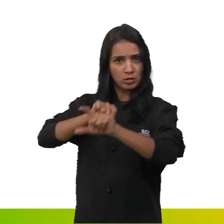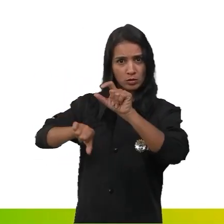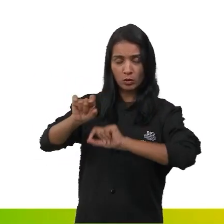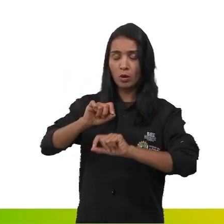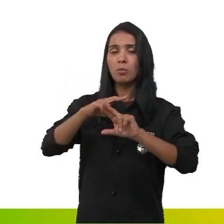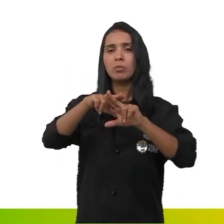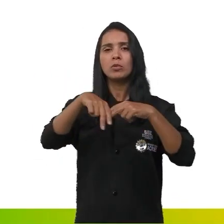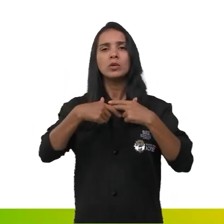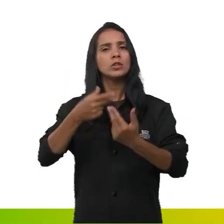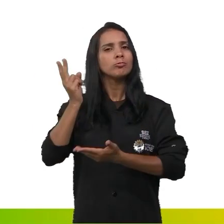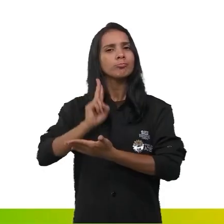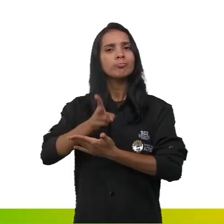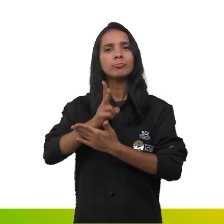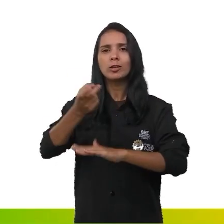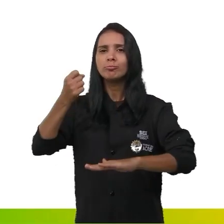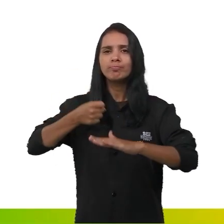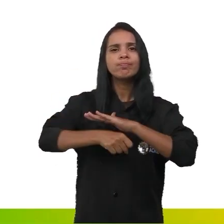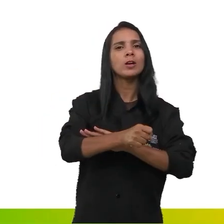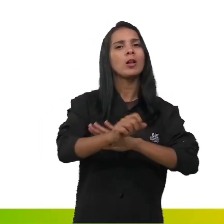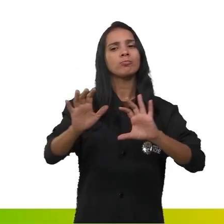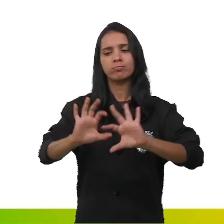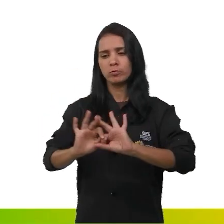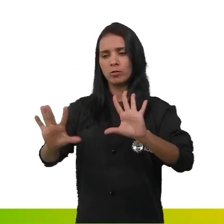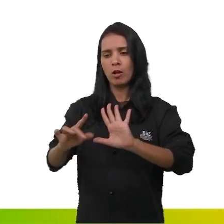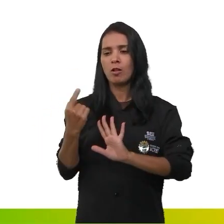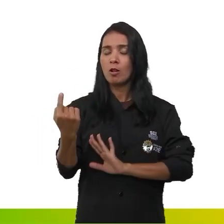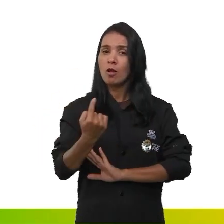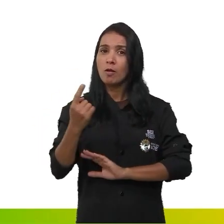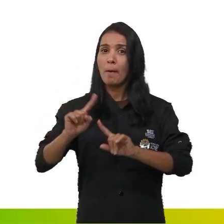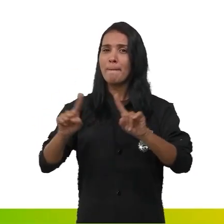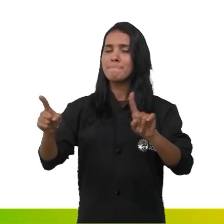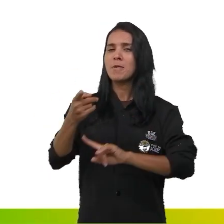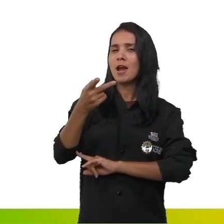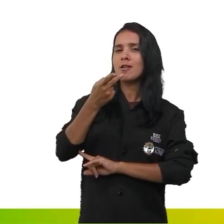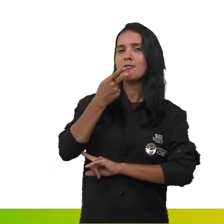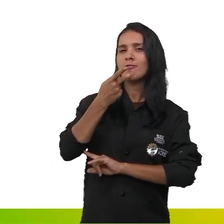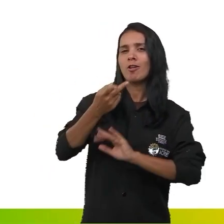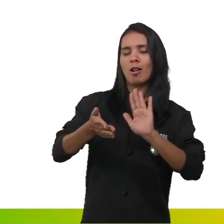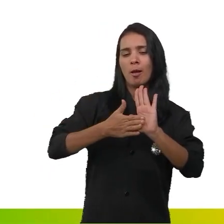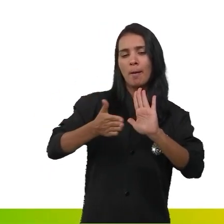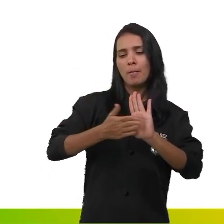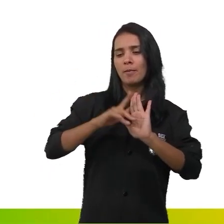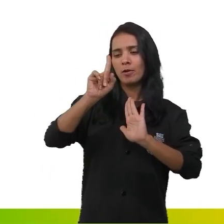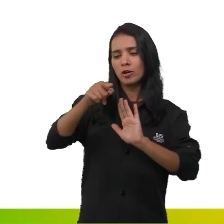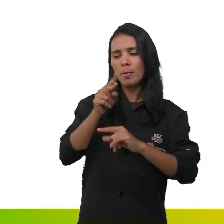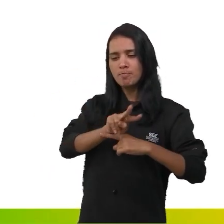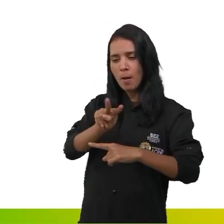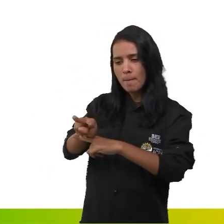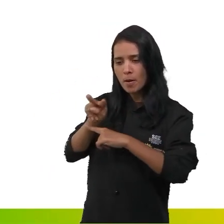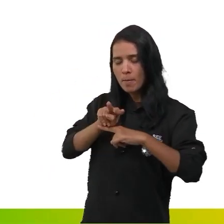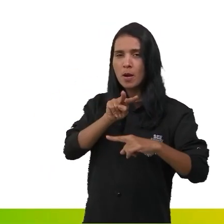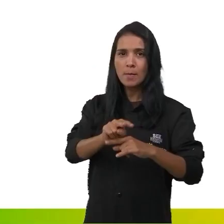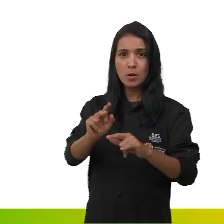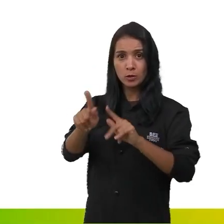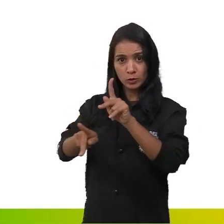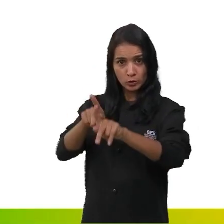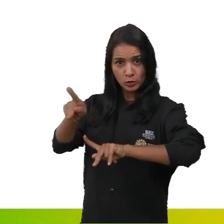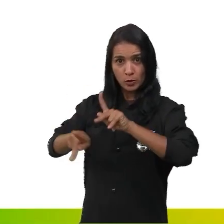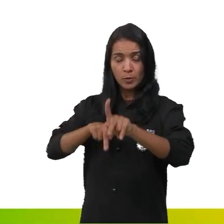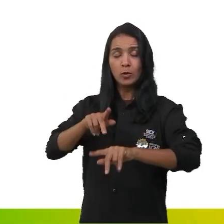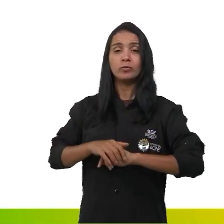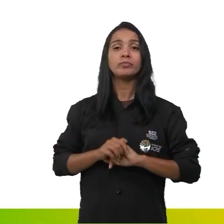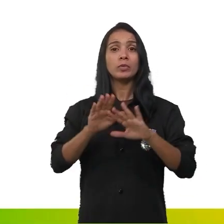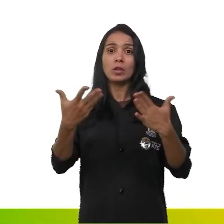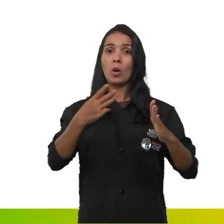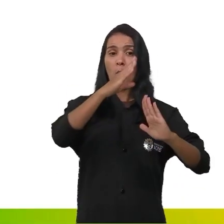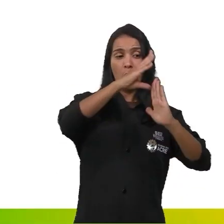o pretexto de proteger o povo e agir pelo seu bem. Esse modelo utiliza a